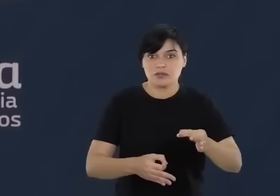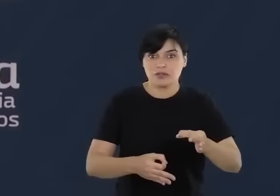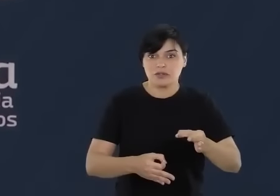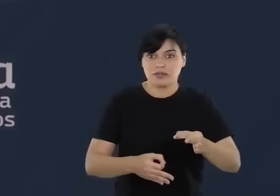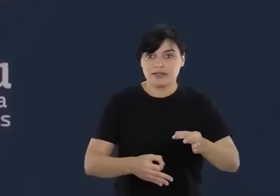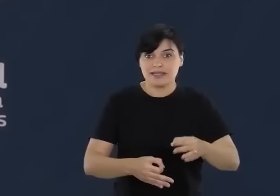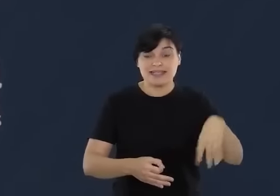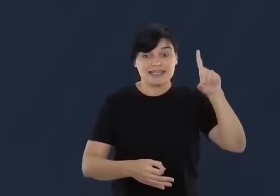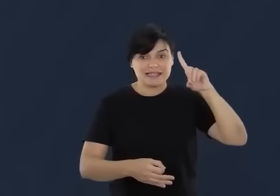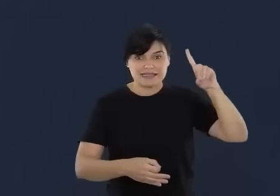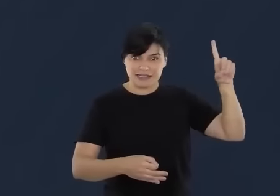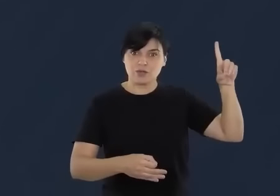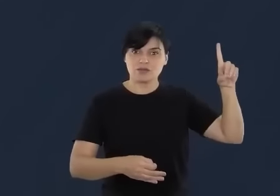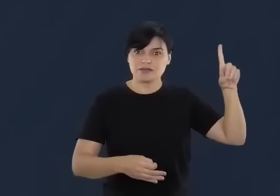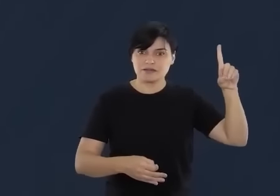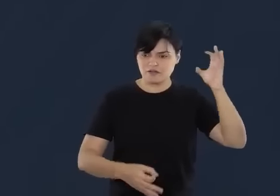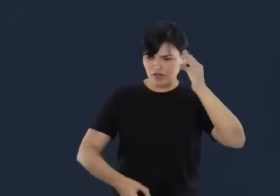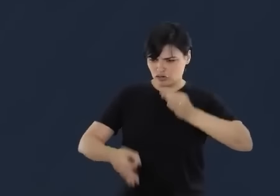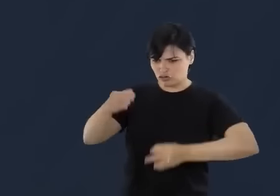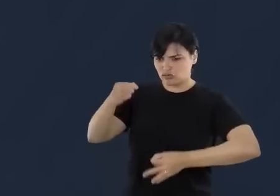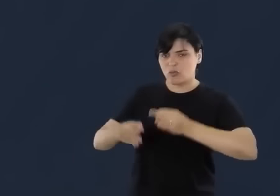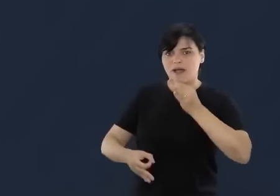escalado e esse juiz tem um critério